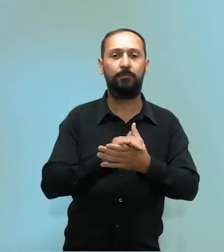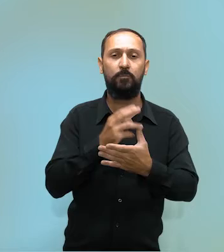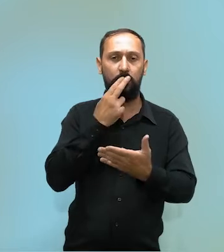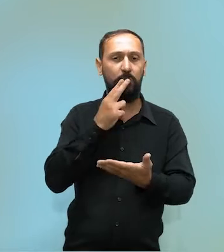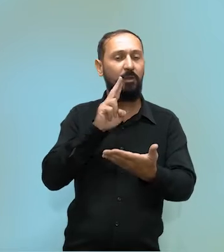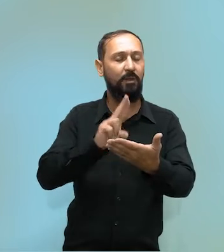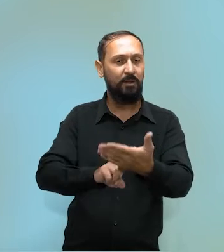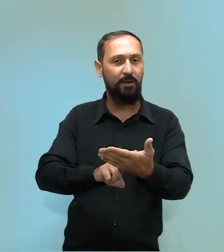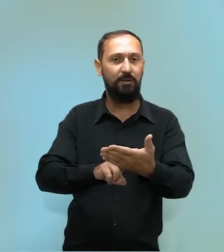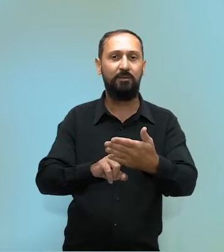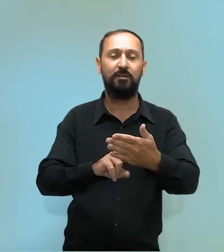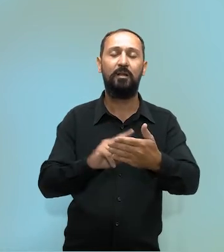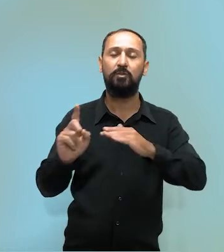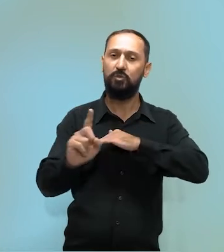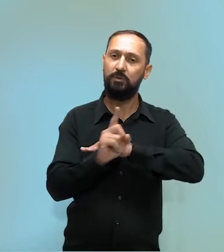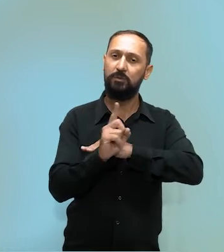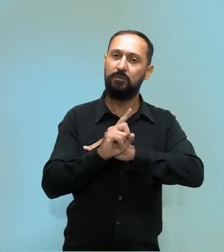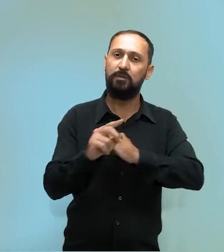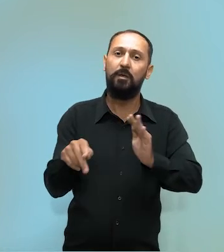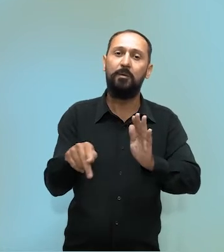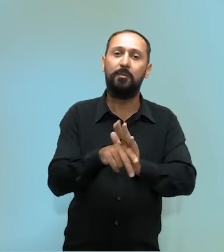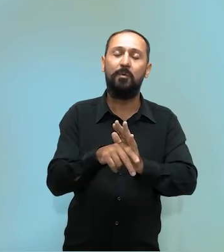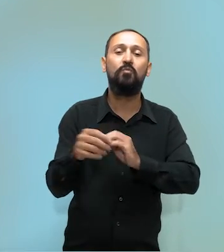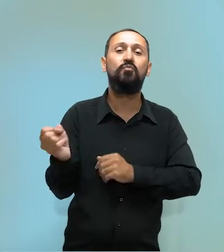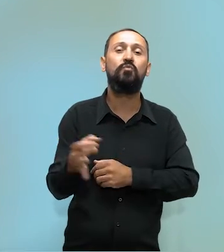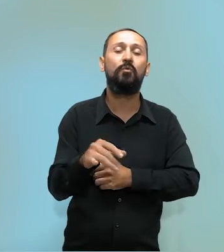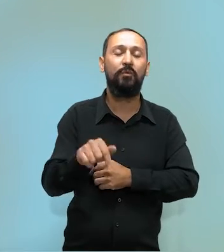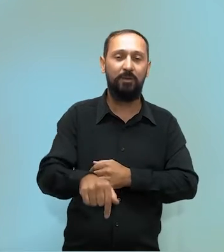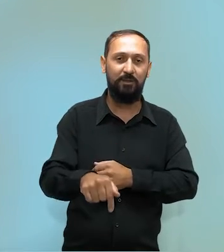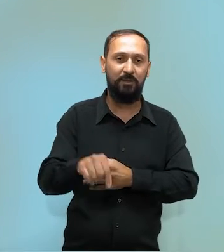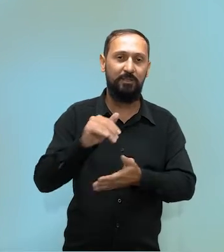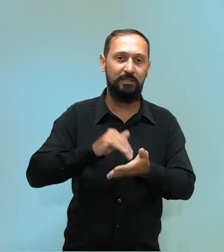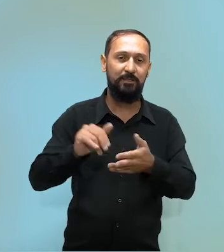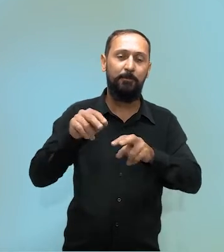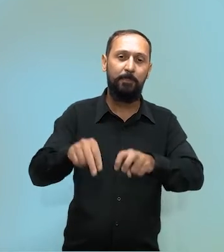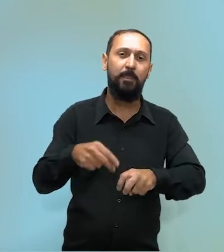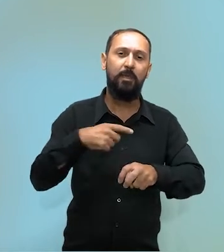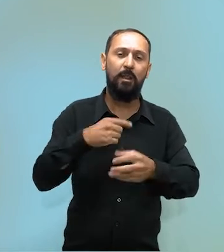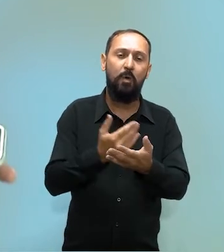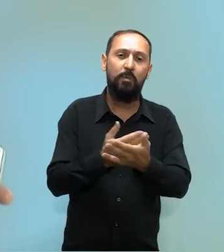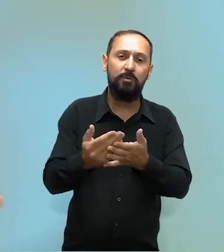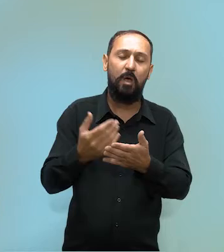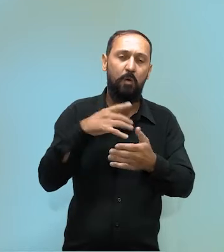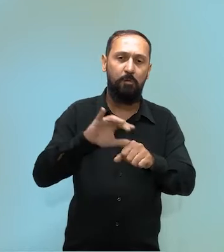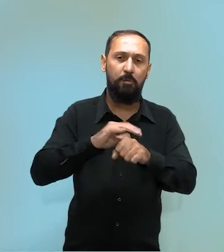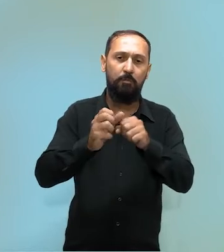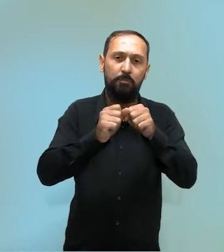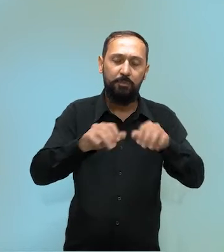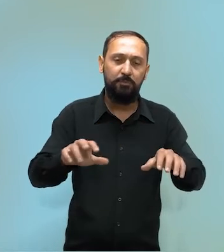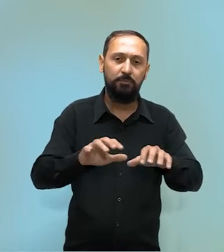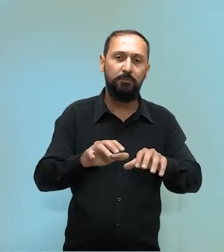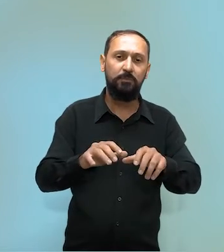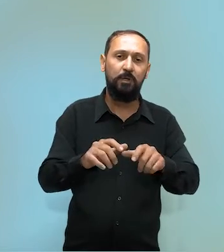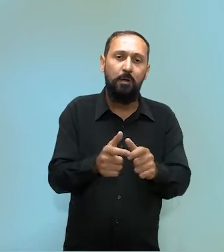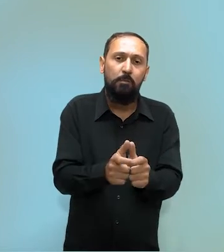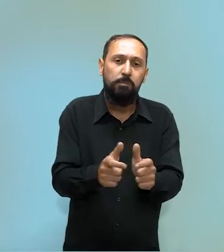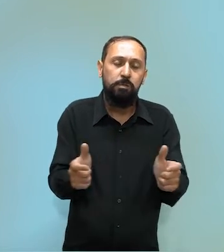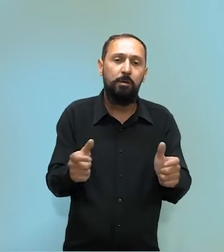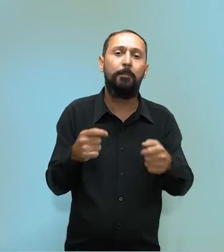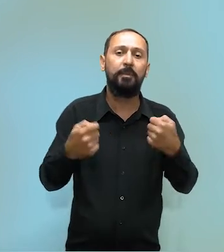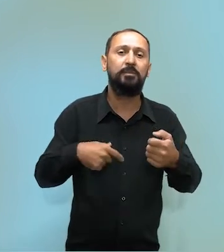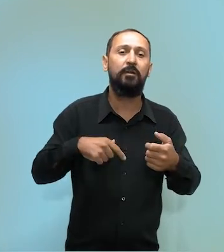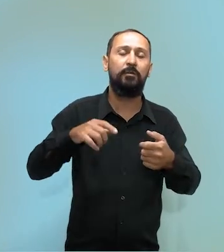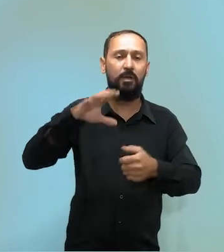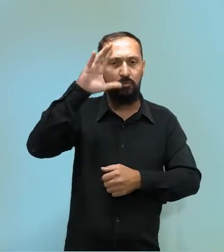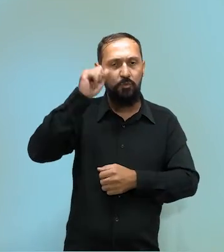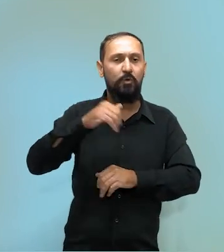Essa carta de serviços é a principal novidade aqui da Cefaz, que ela ganhou um boom, né? Durante a pandemia, todo mundo se viu preso em